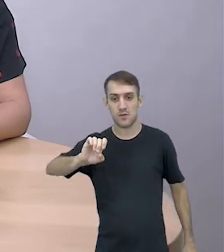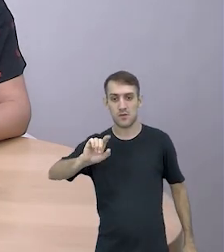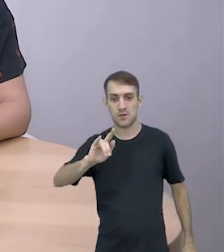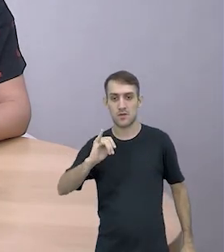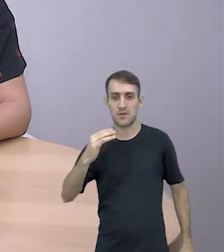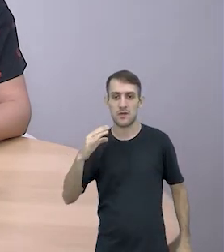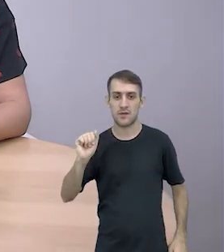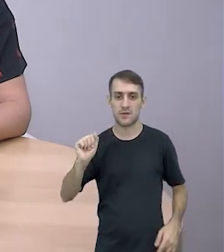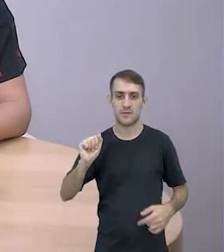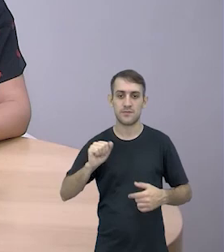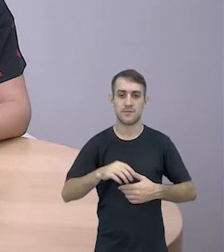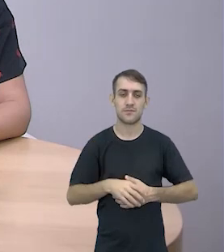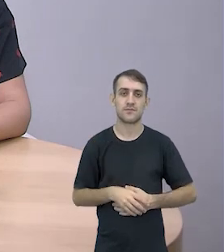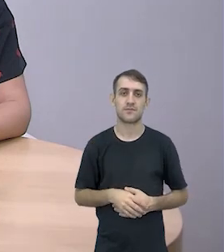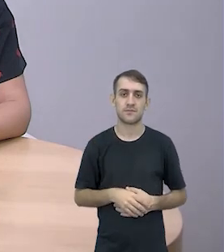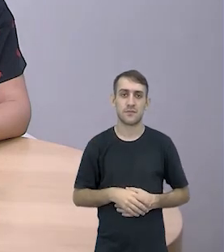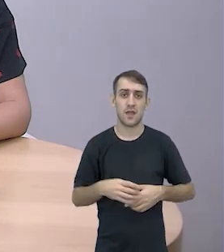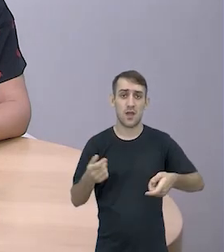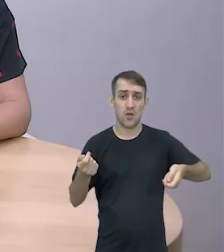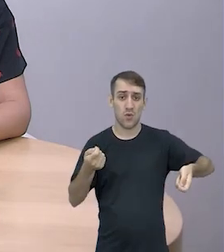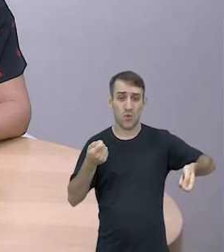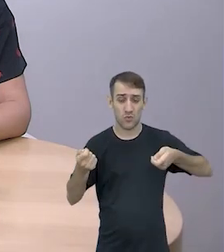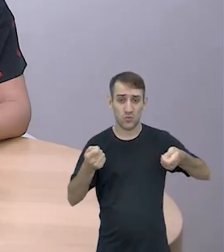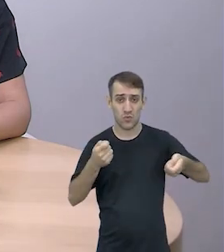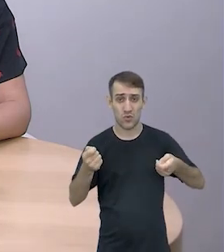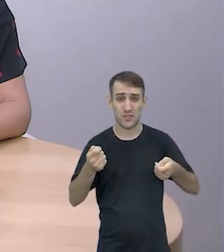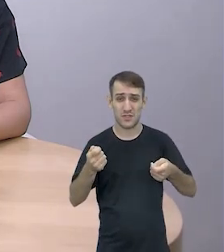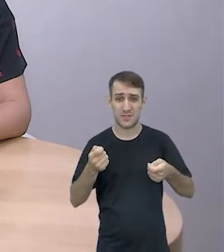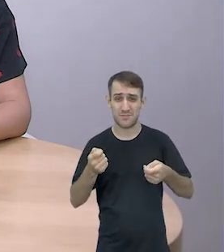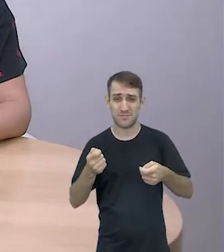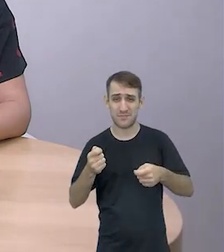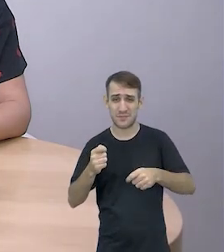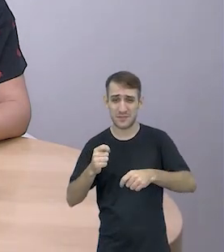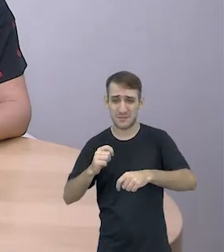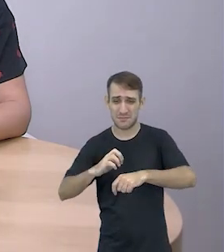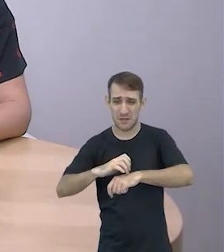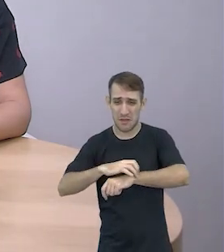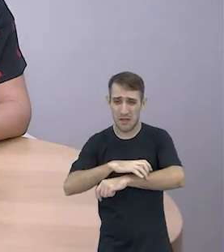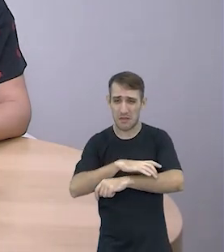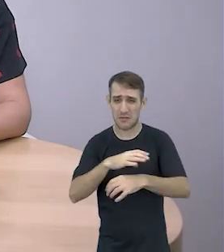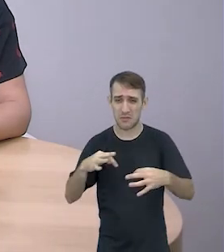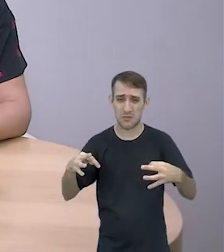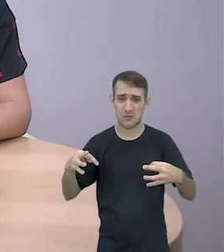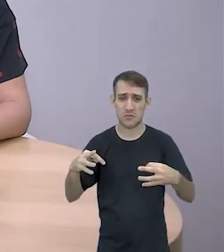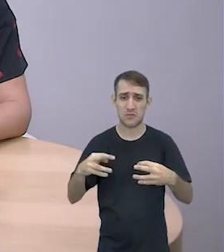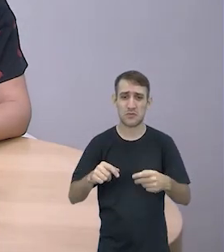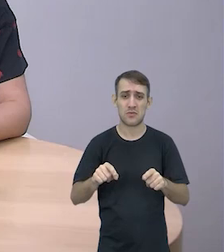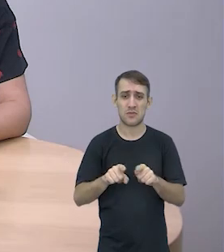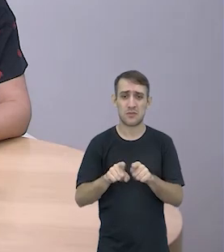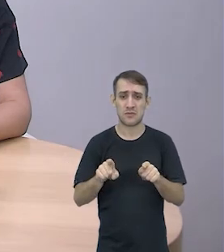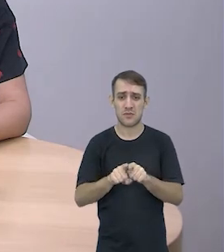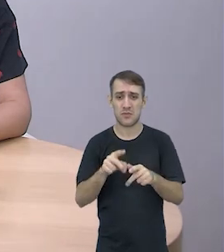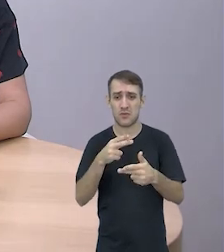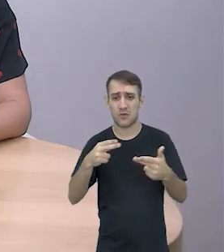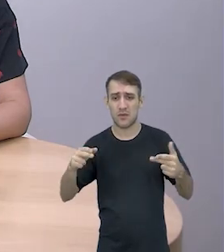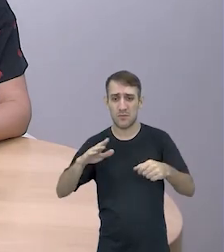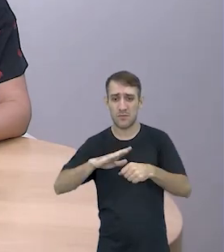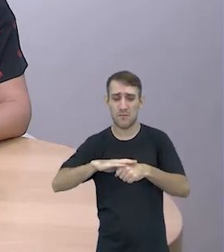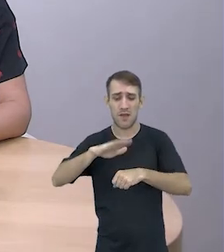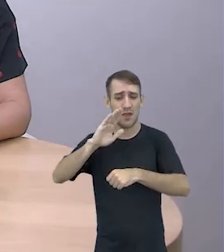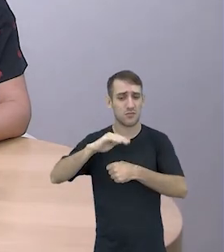né? Controle de pragas, agronegócio mais rentável.